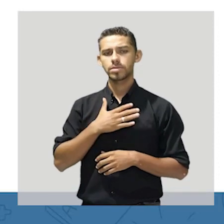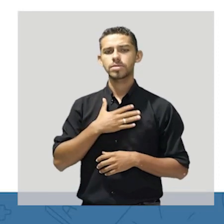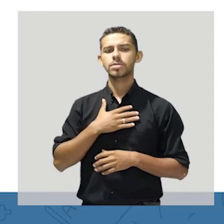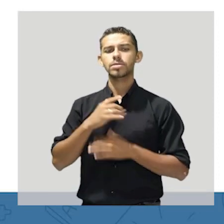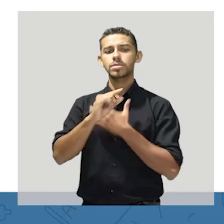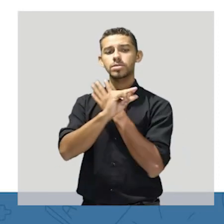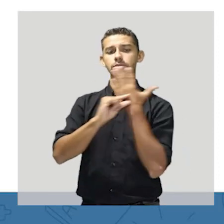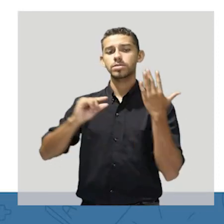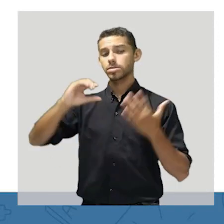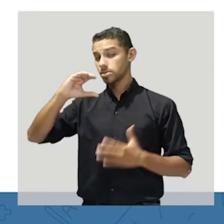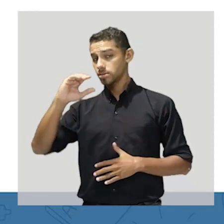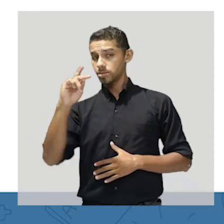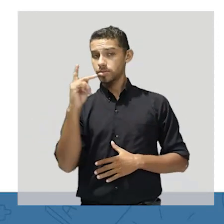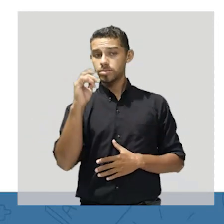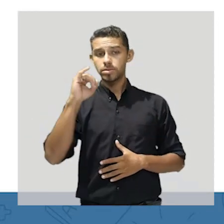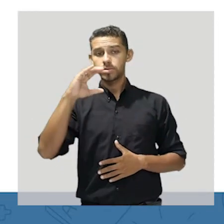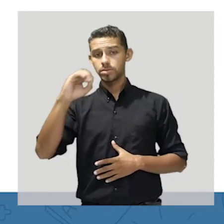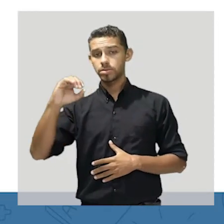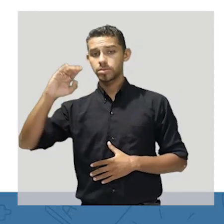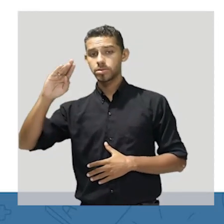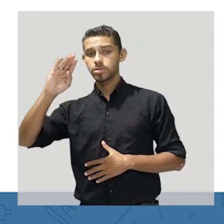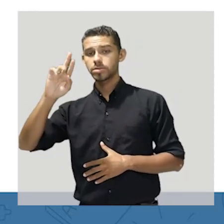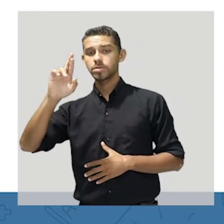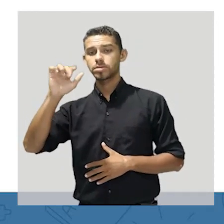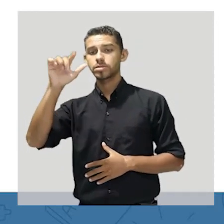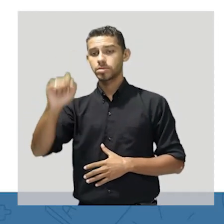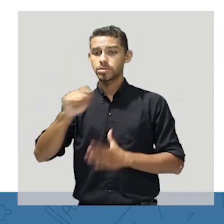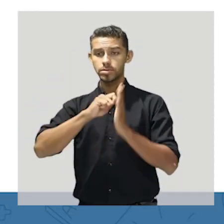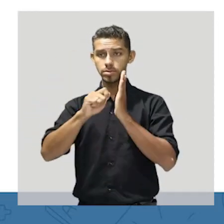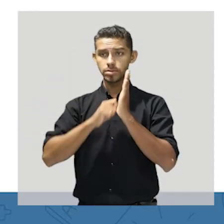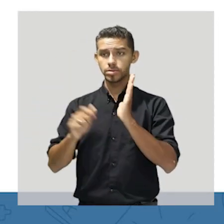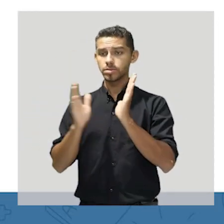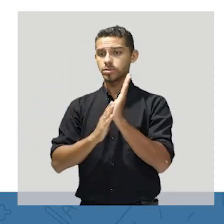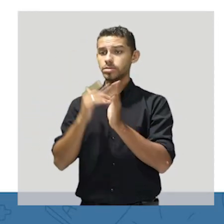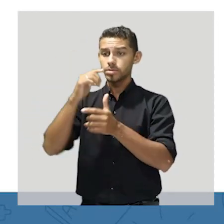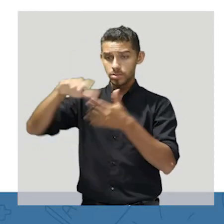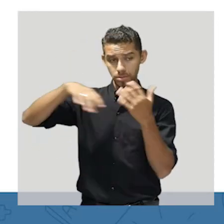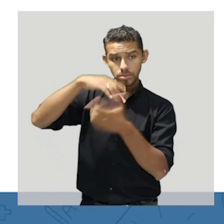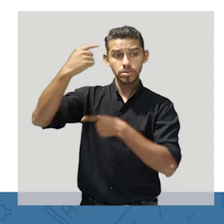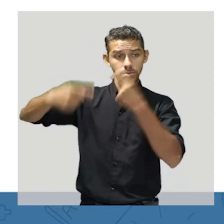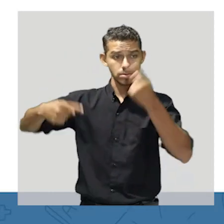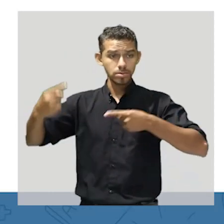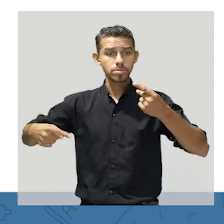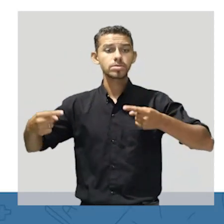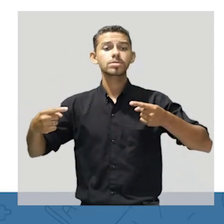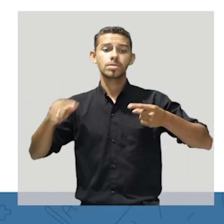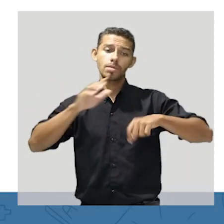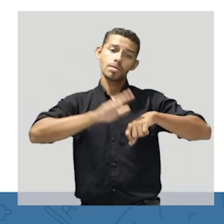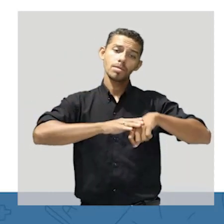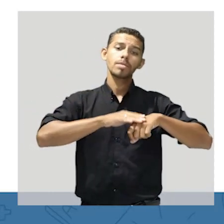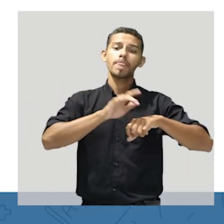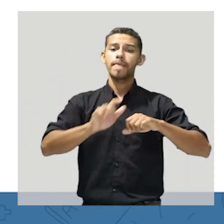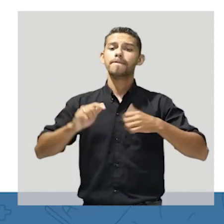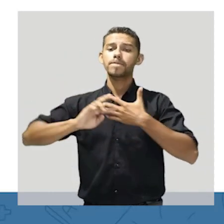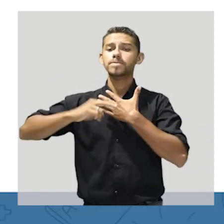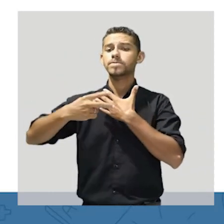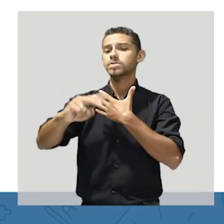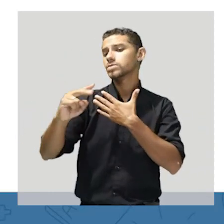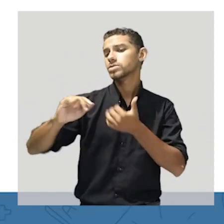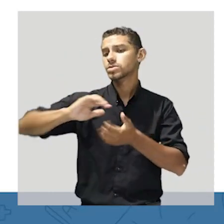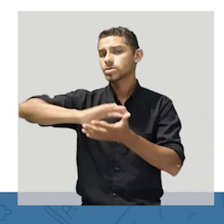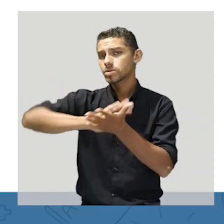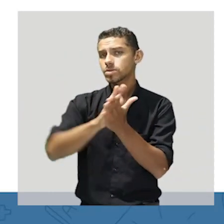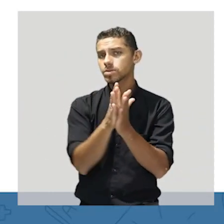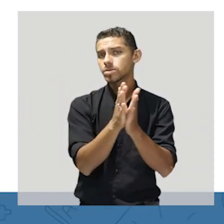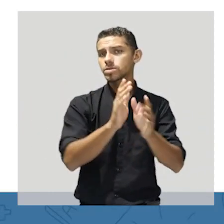Guri foi escrita em um momento de crise política e social em que o autor sofria com as consequências da repressão do regime militar